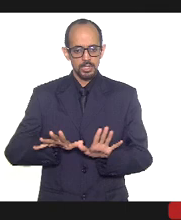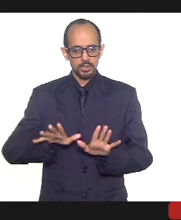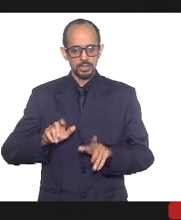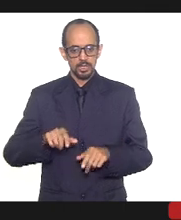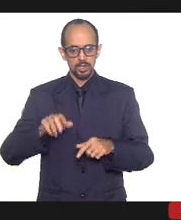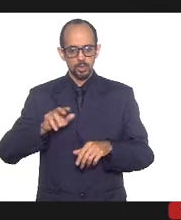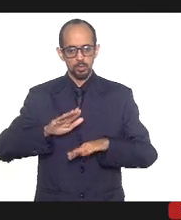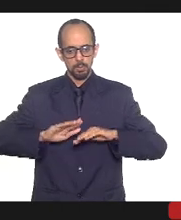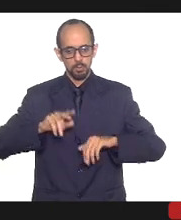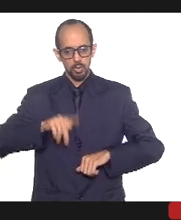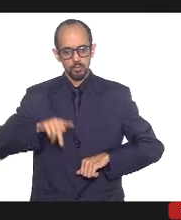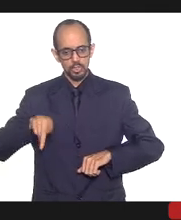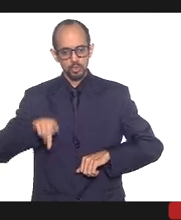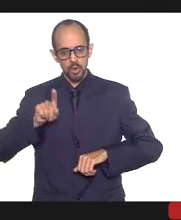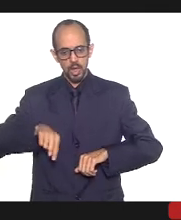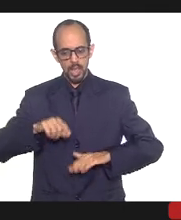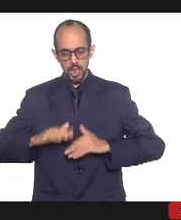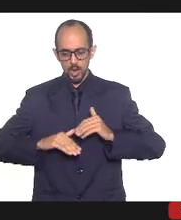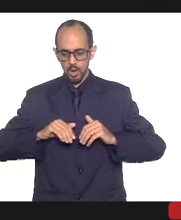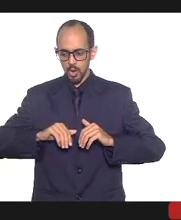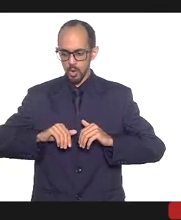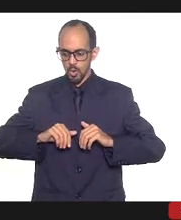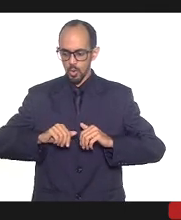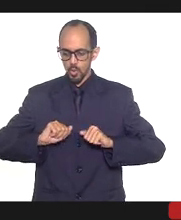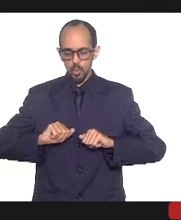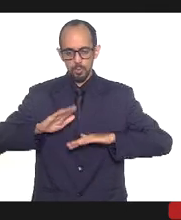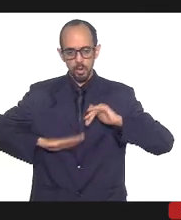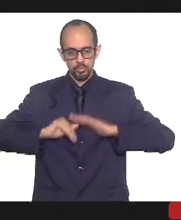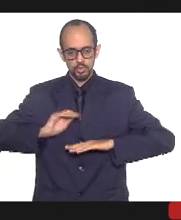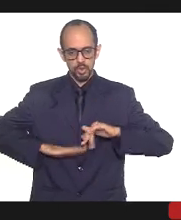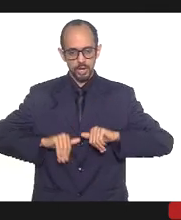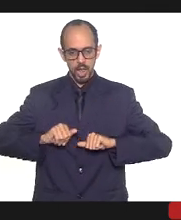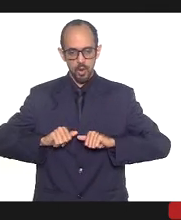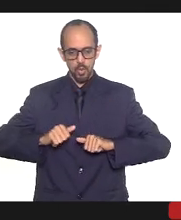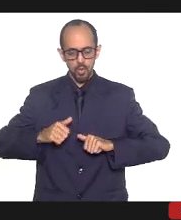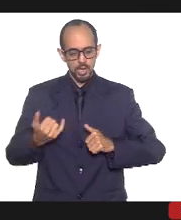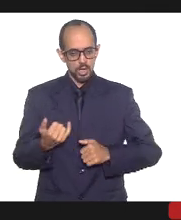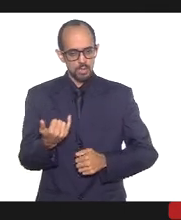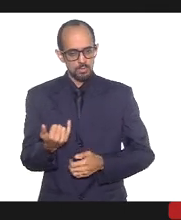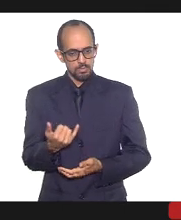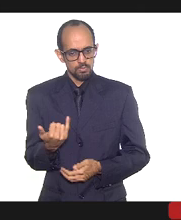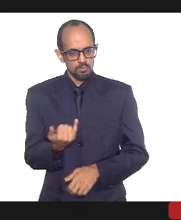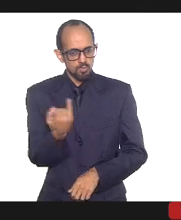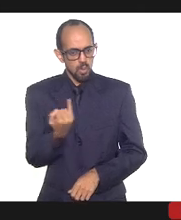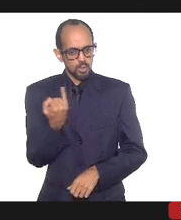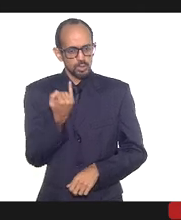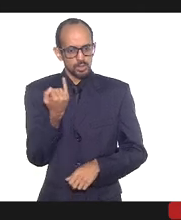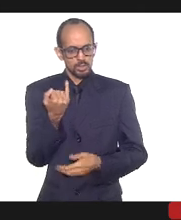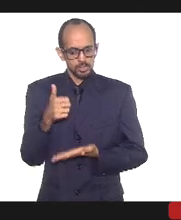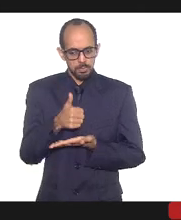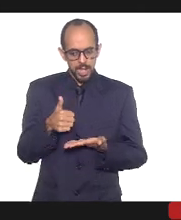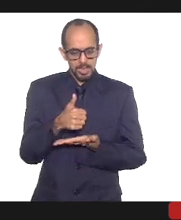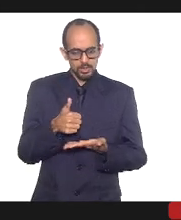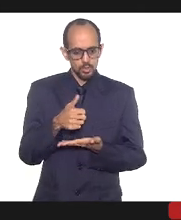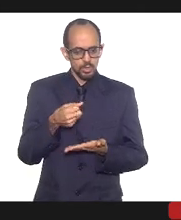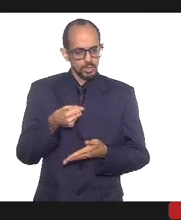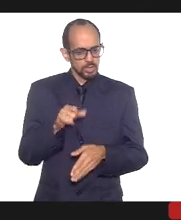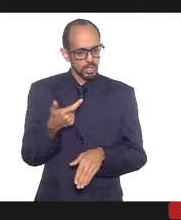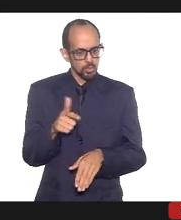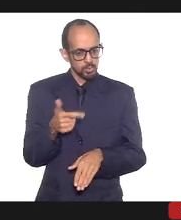elemento propulsor do desenvolvimento. É uma categoria essencial. E se não tiver esse norte,